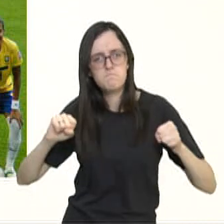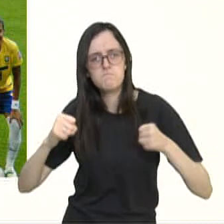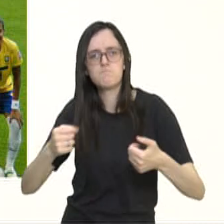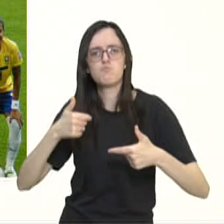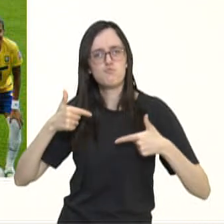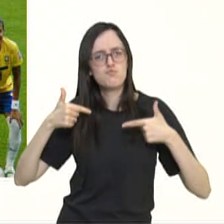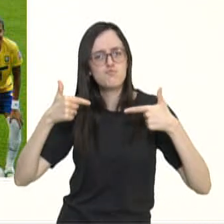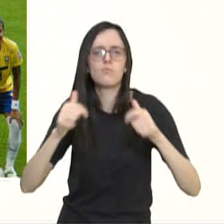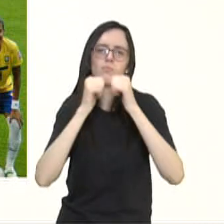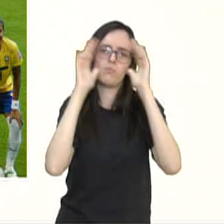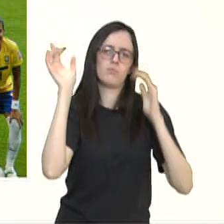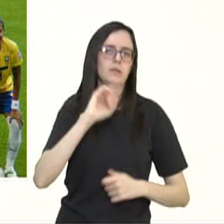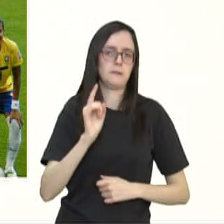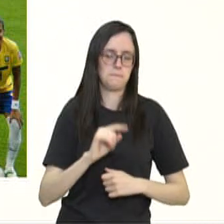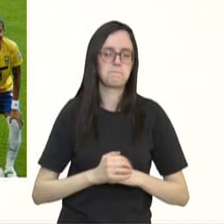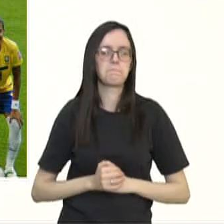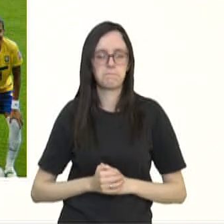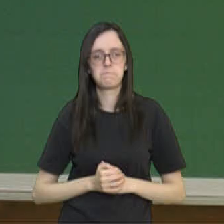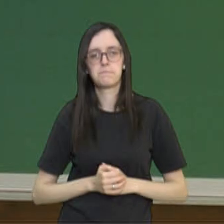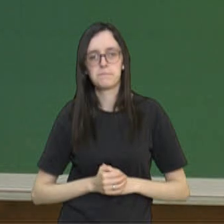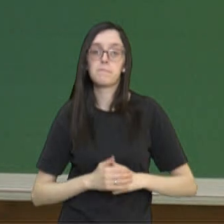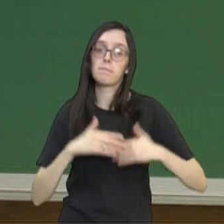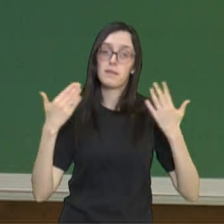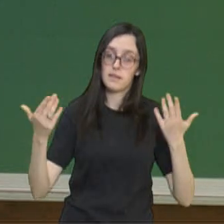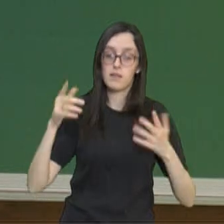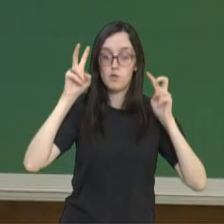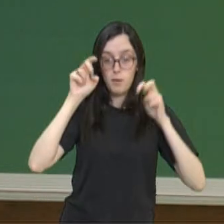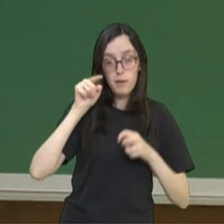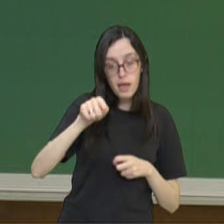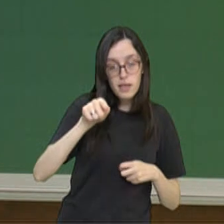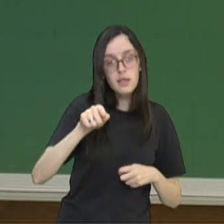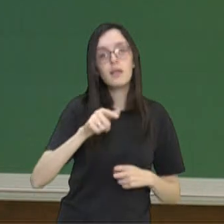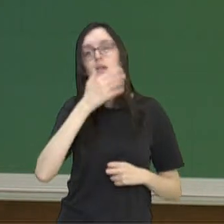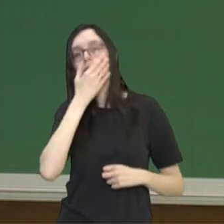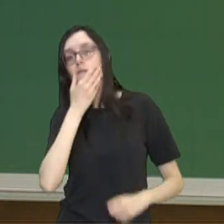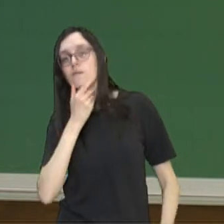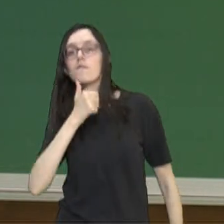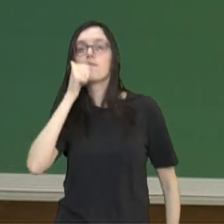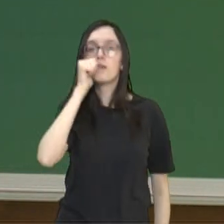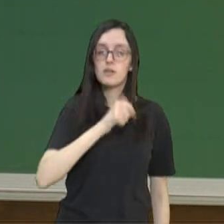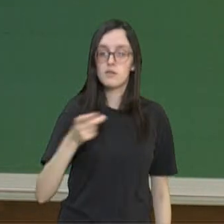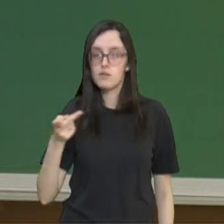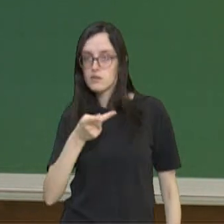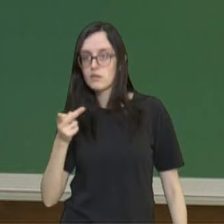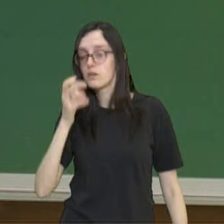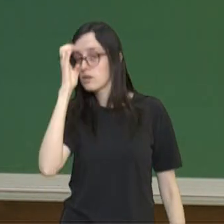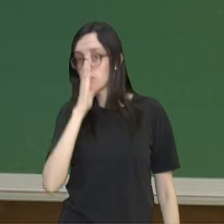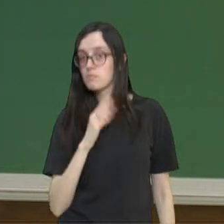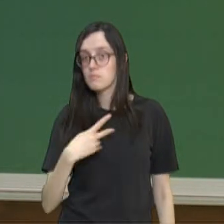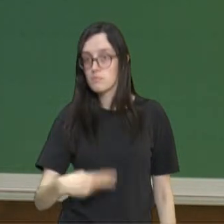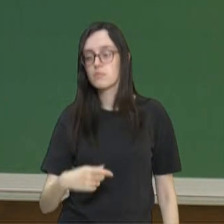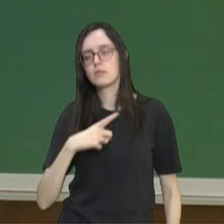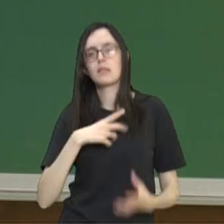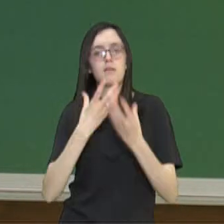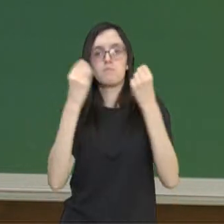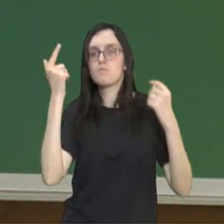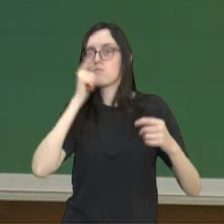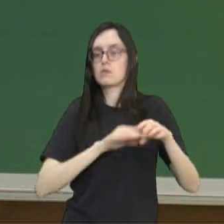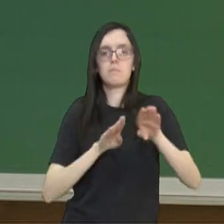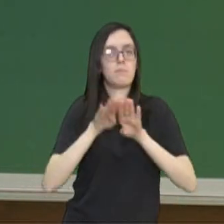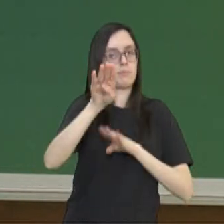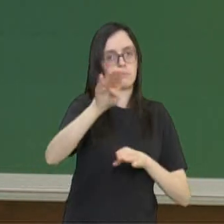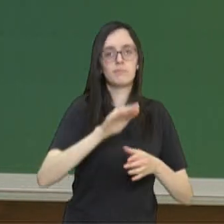1988. Então, historicamente é relativamente recente, né? Quando o time voltou para casa com seu primeiro